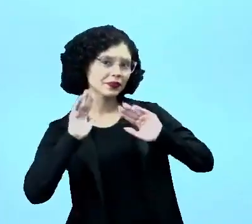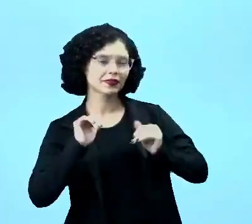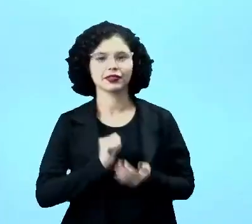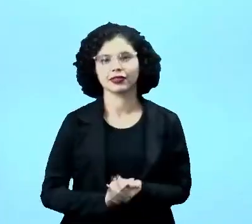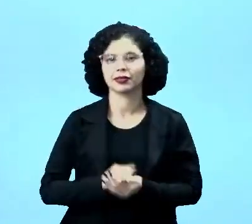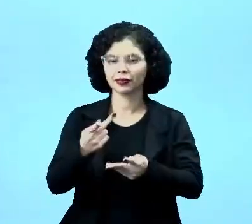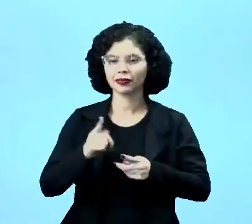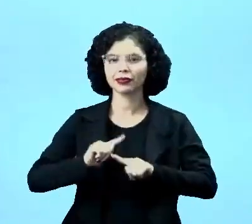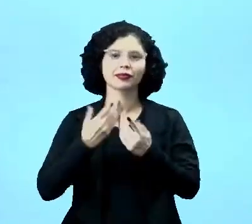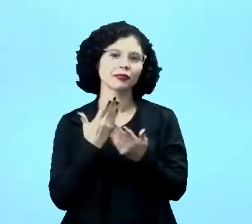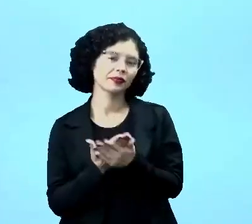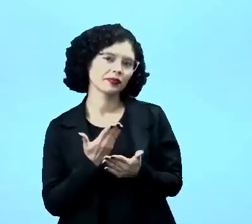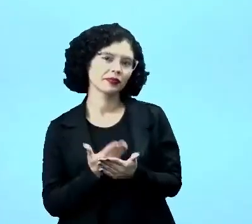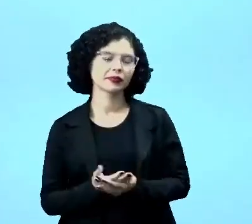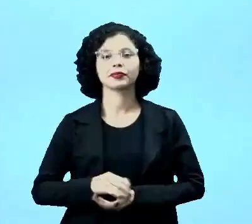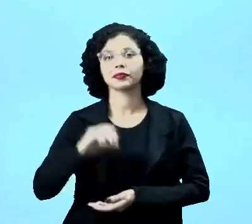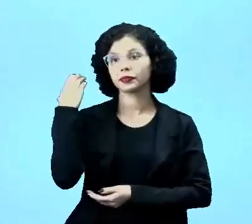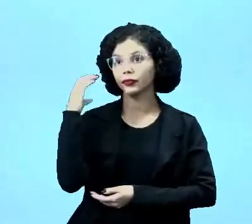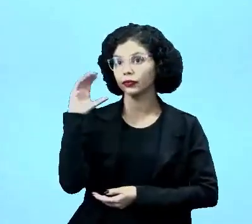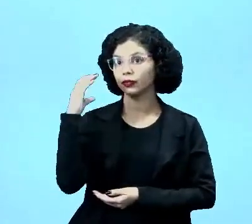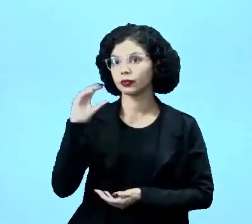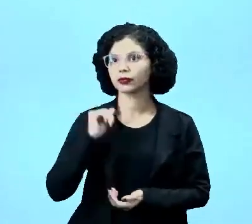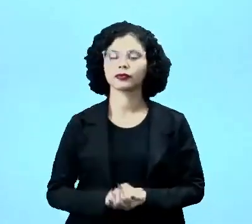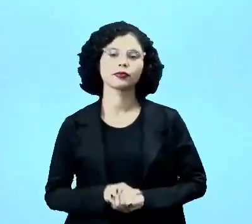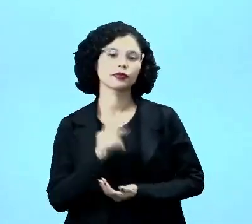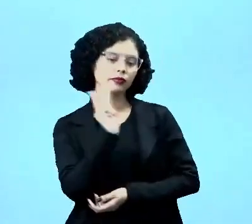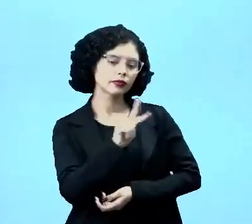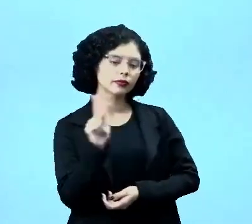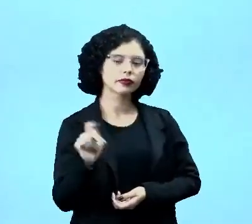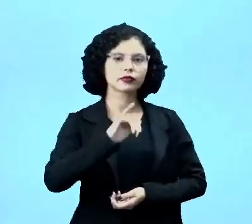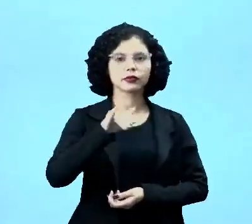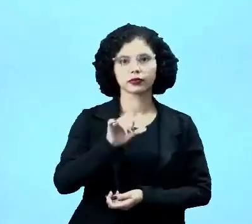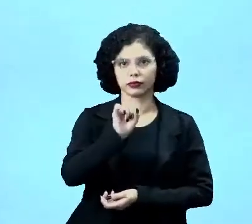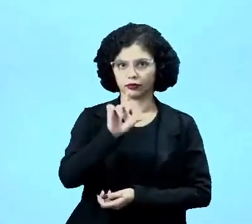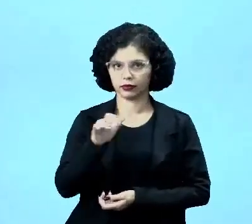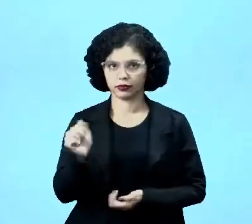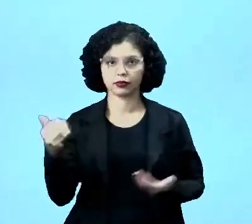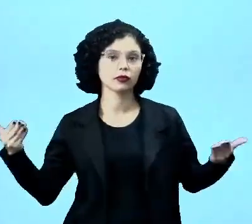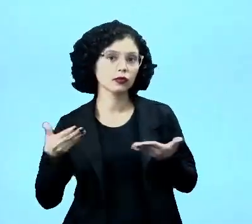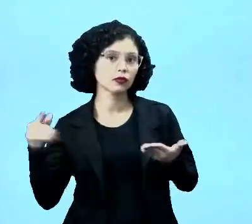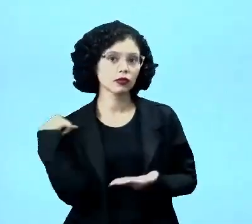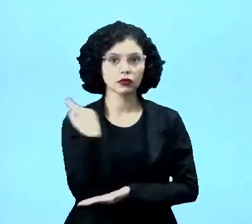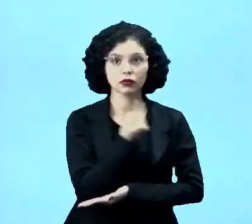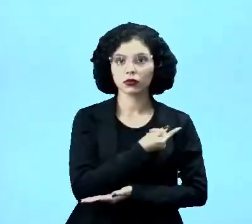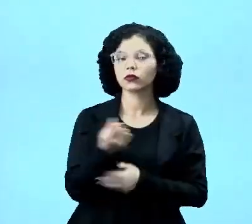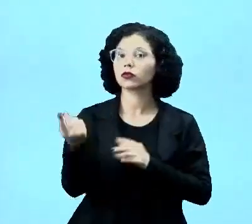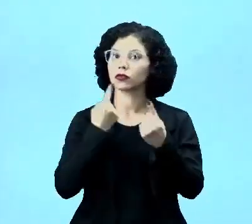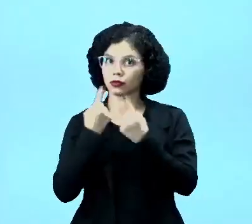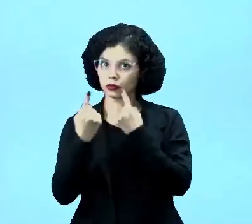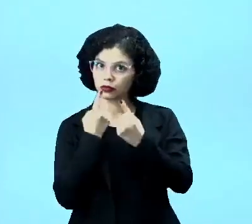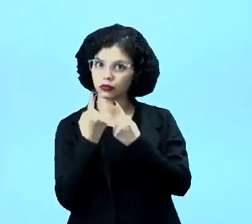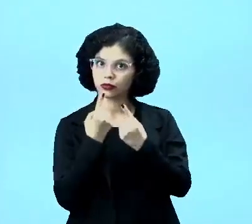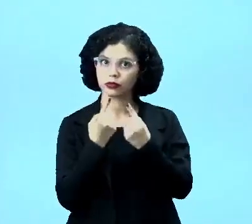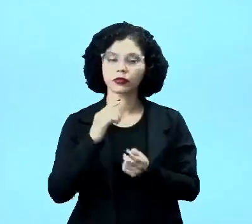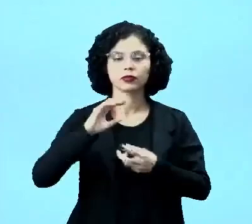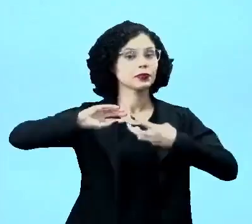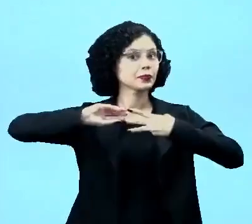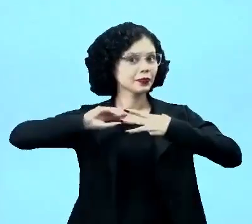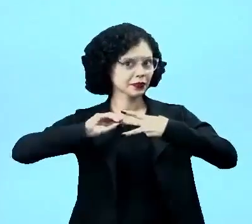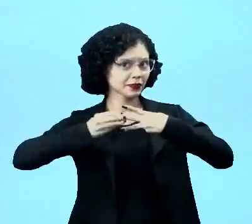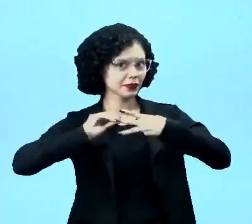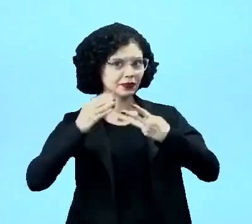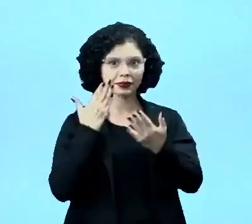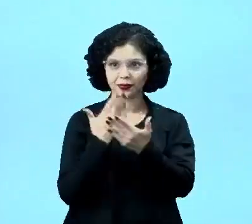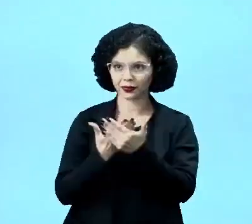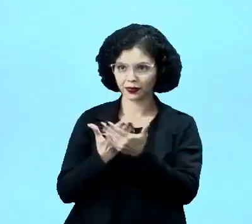Olá, bem-vindos a mais uma aula de ciências. Eu sou a professora Jéssica e na aula de hoje nós vamos conversar sobre